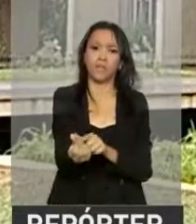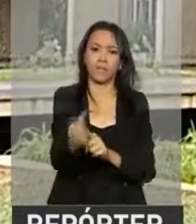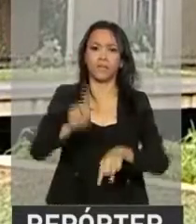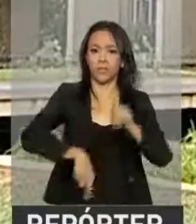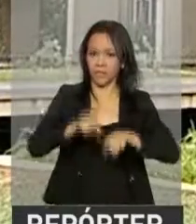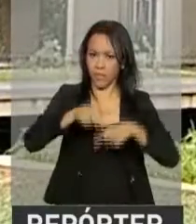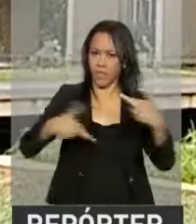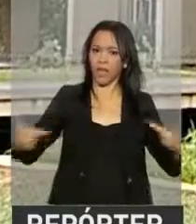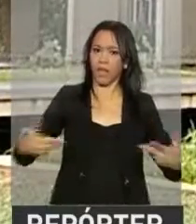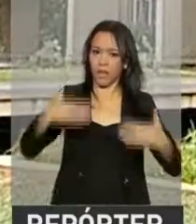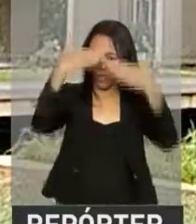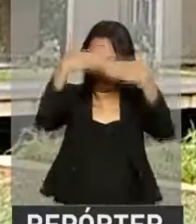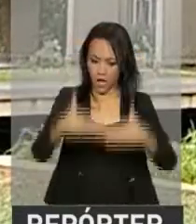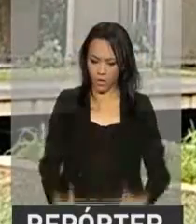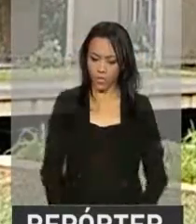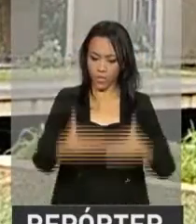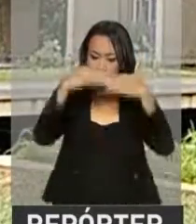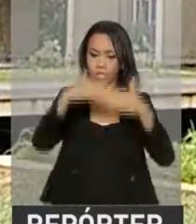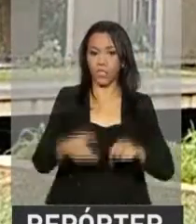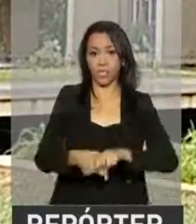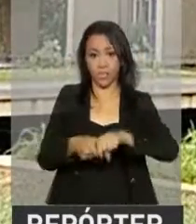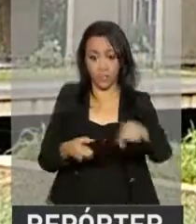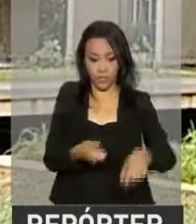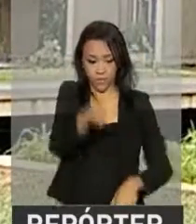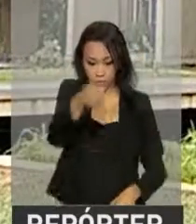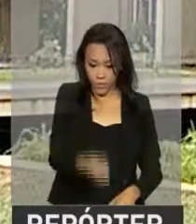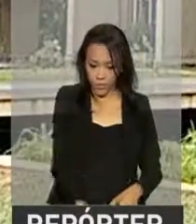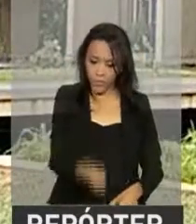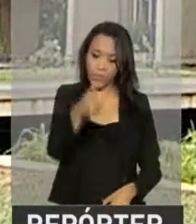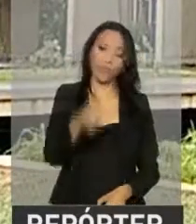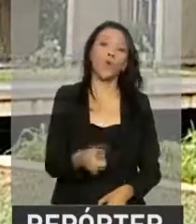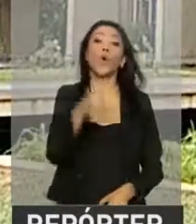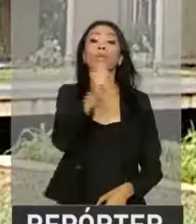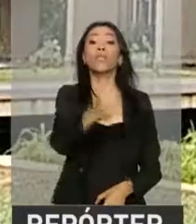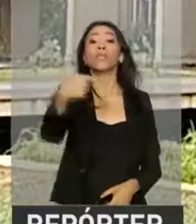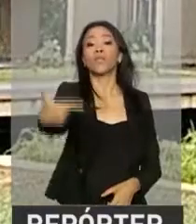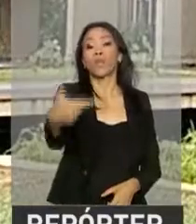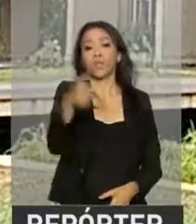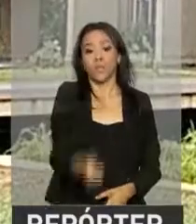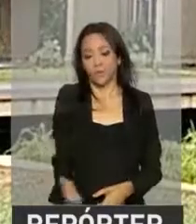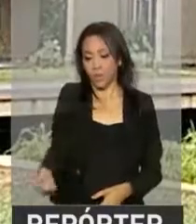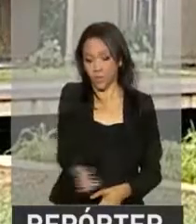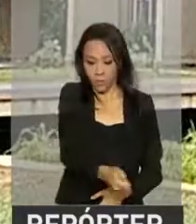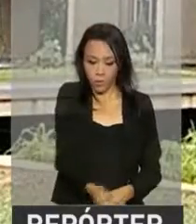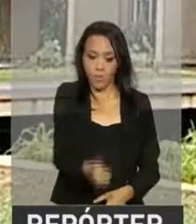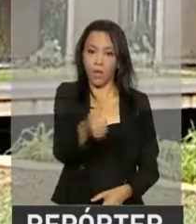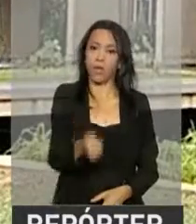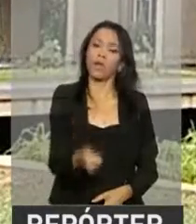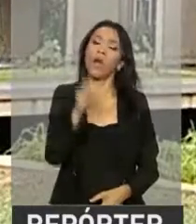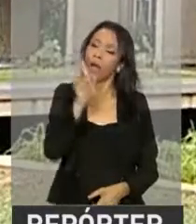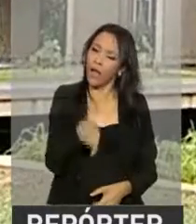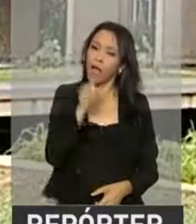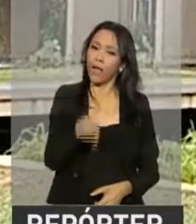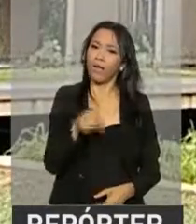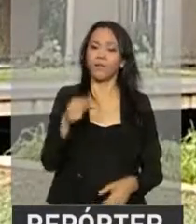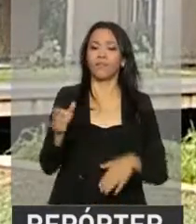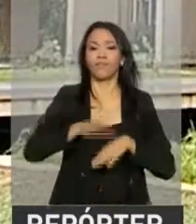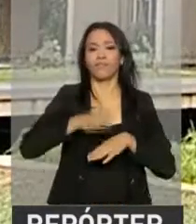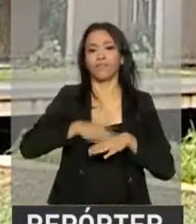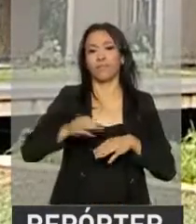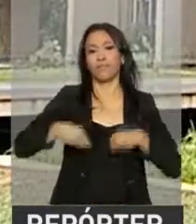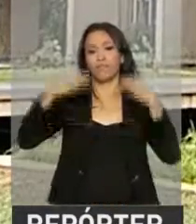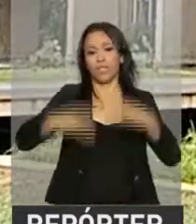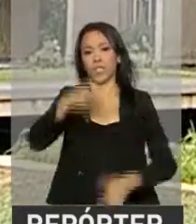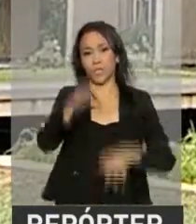raio-x, 170 portais e 82 detectores manuais. Ainda de acordo com o Ministério da Justiça,